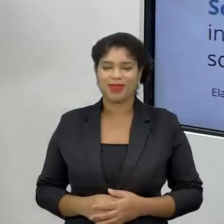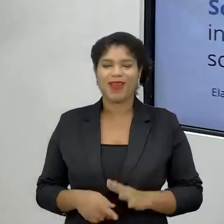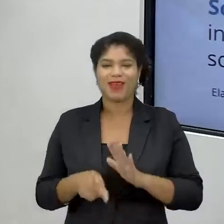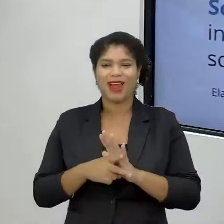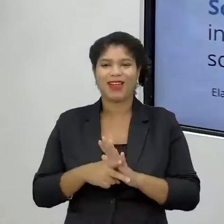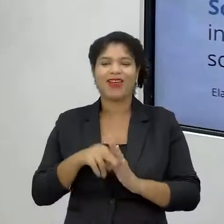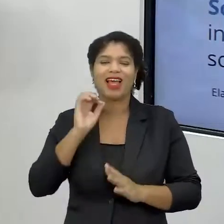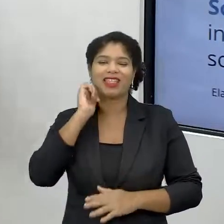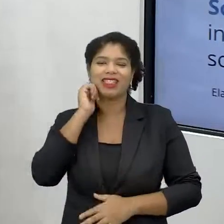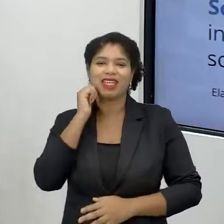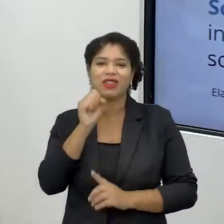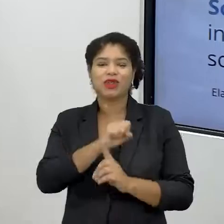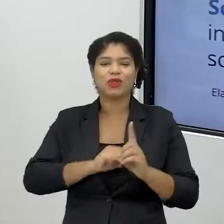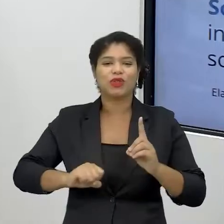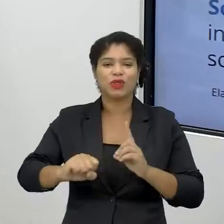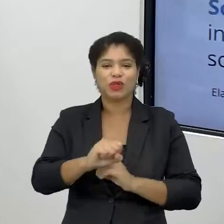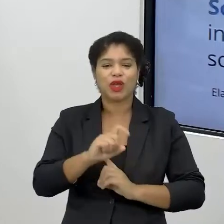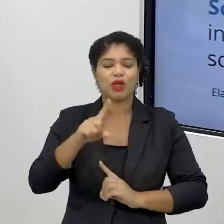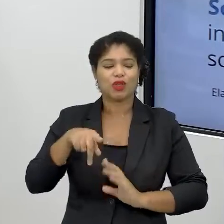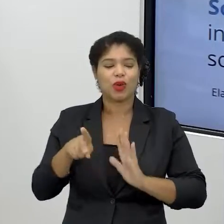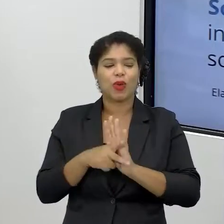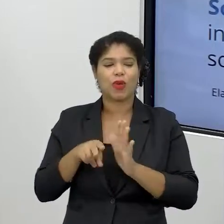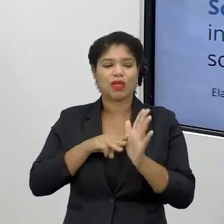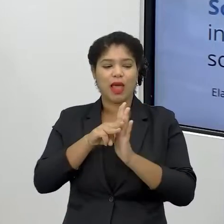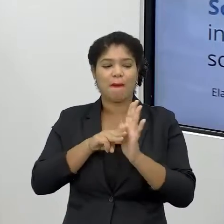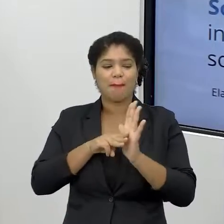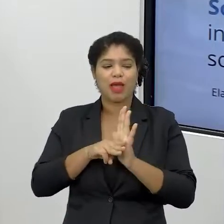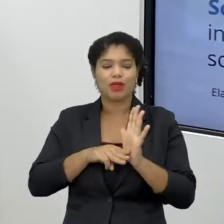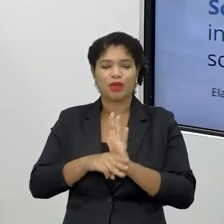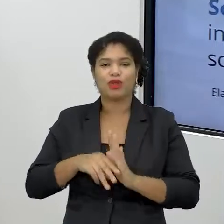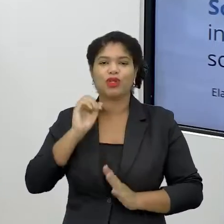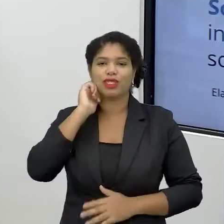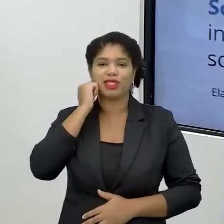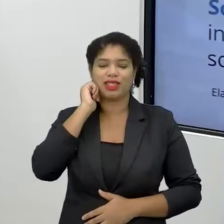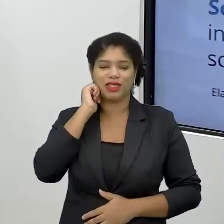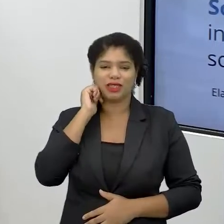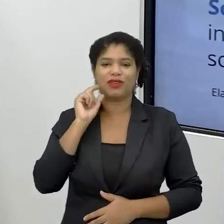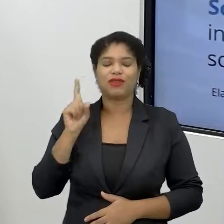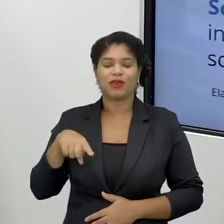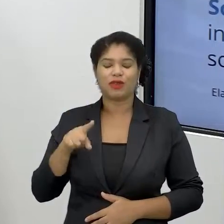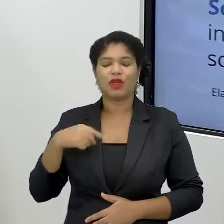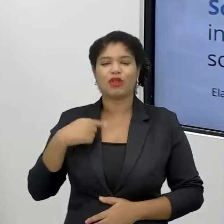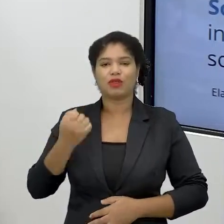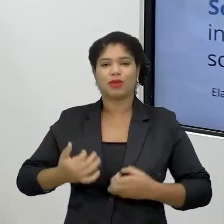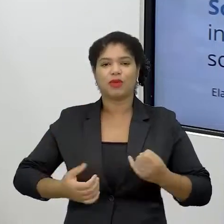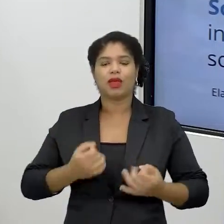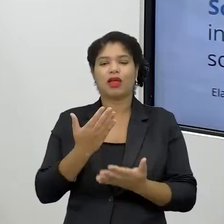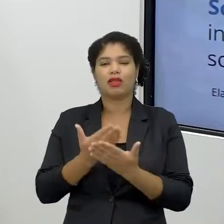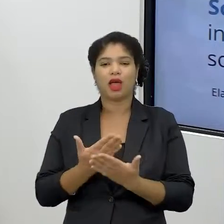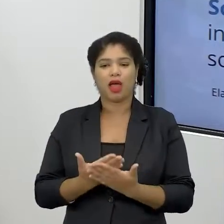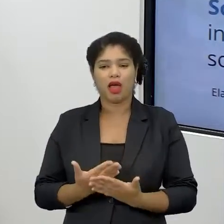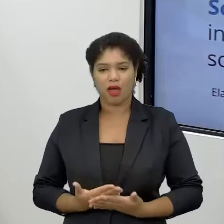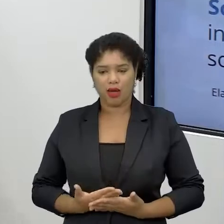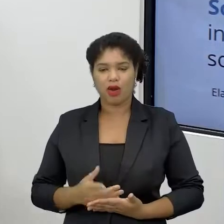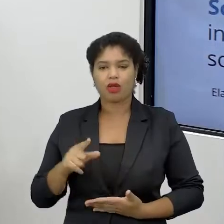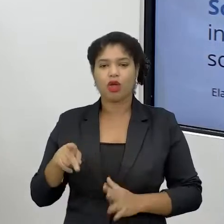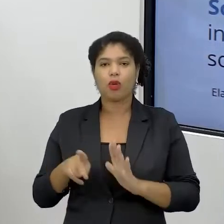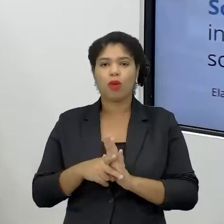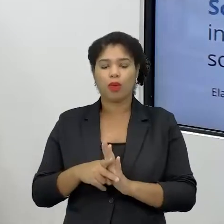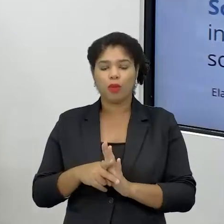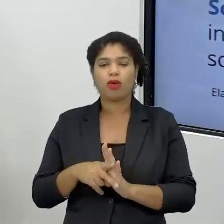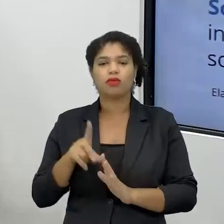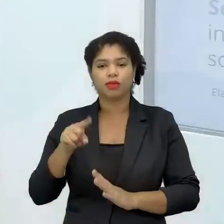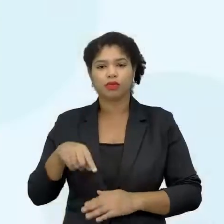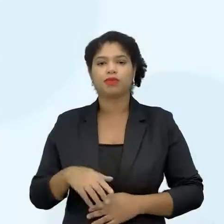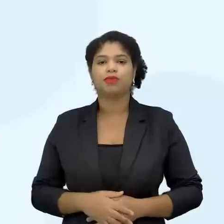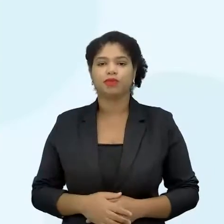ciências sociais, sobre o que é o método científico, a gente vai falar aí sobre as nossas áreas de estudo, né?